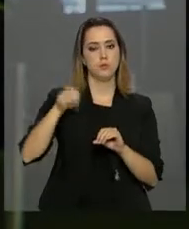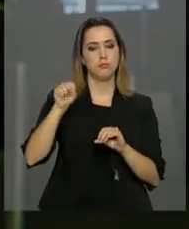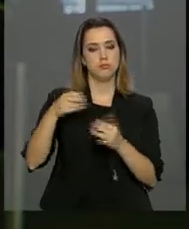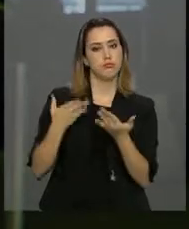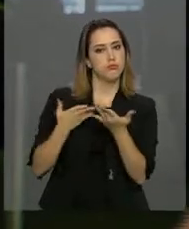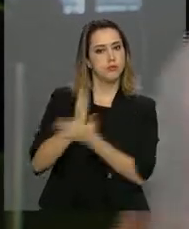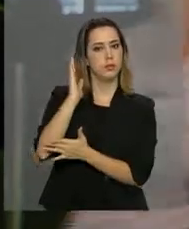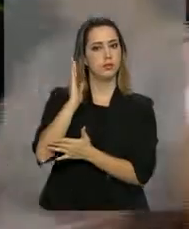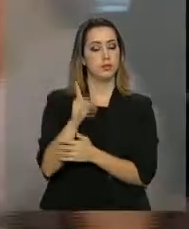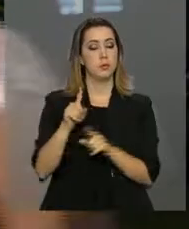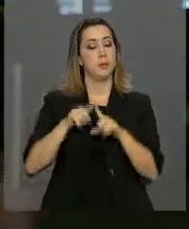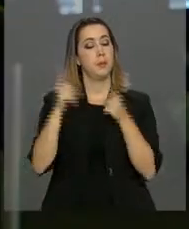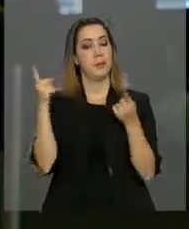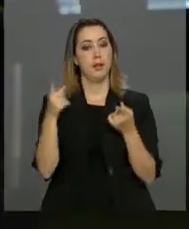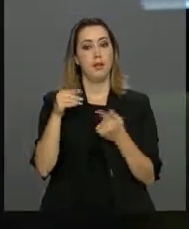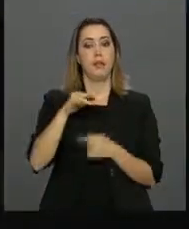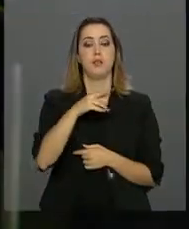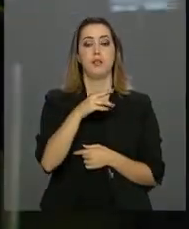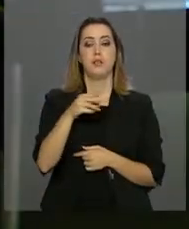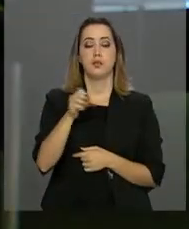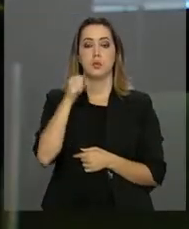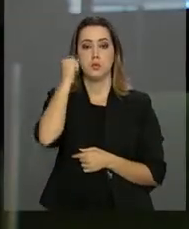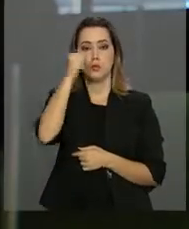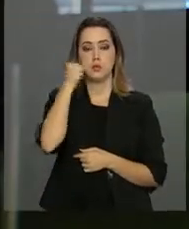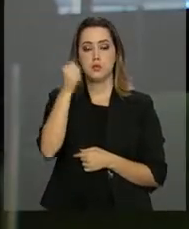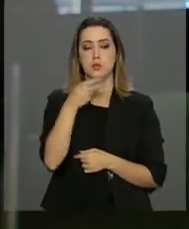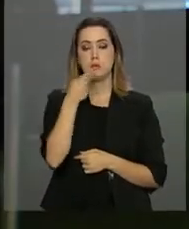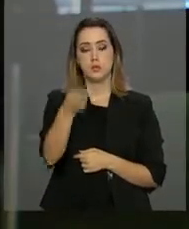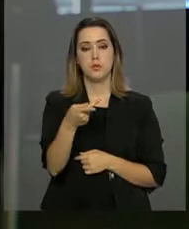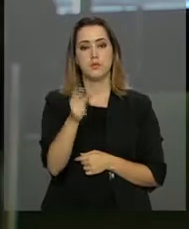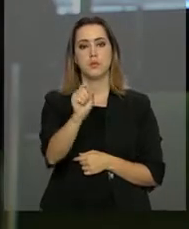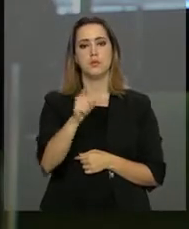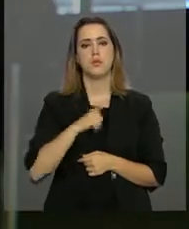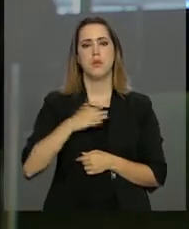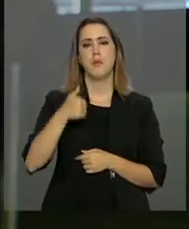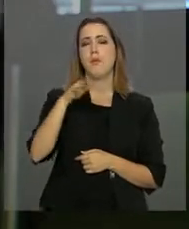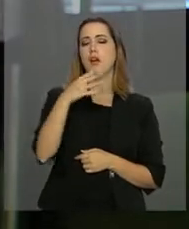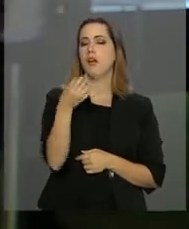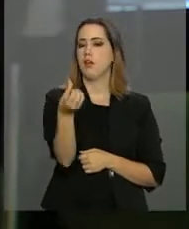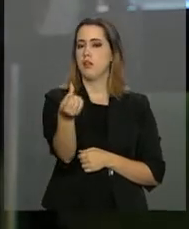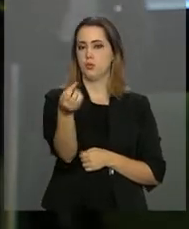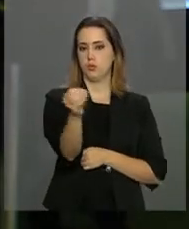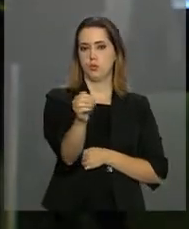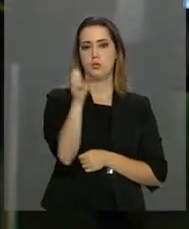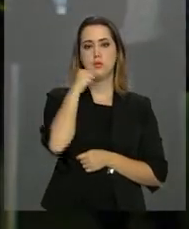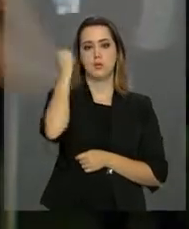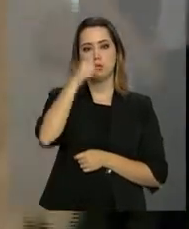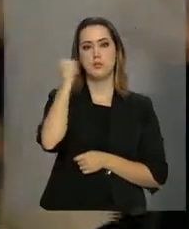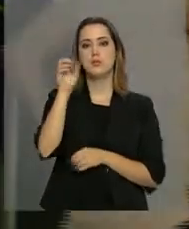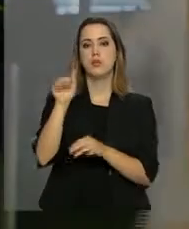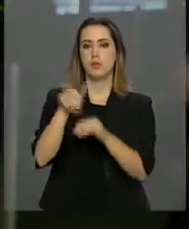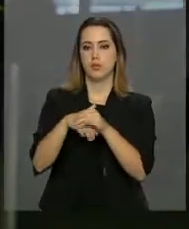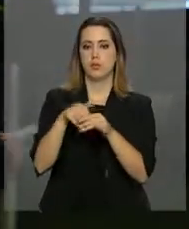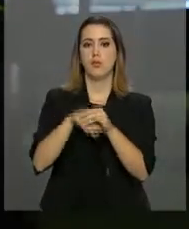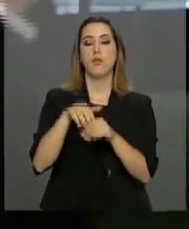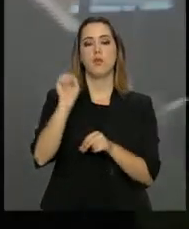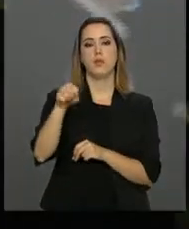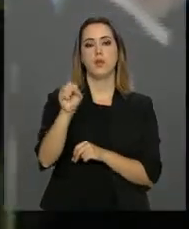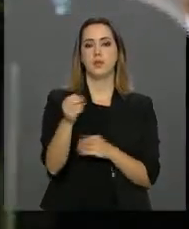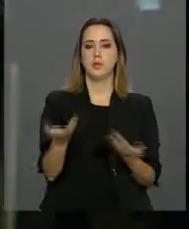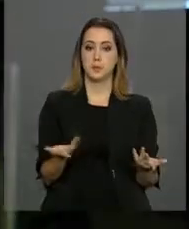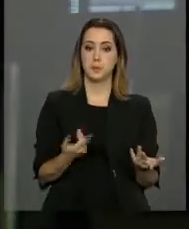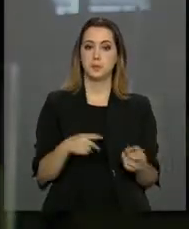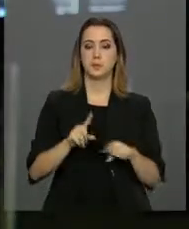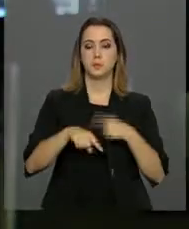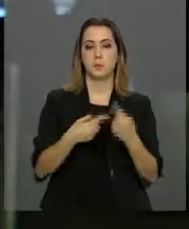senador romero jucá a pec deve receber os votos favoráveis de mais de 60 senadores a votação em segundo turno da proposta